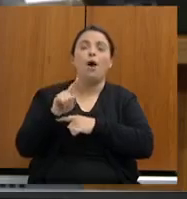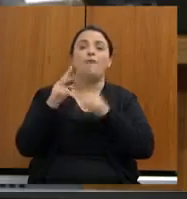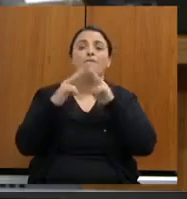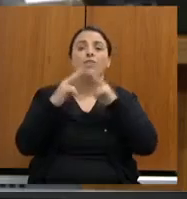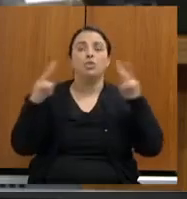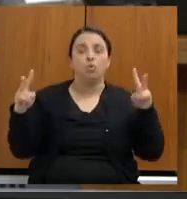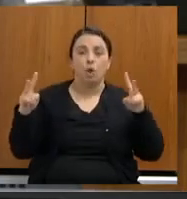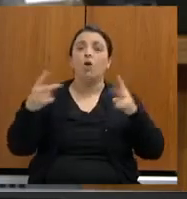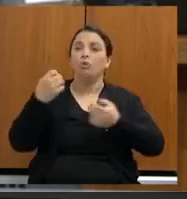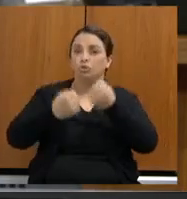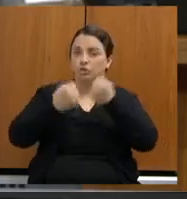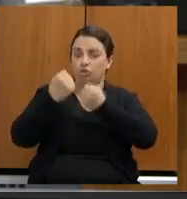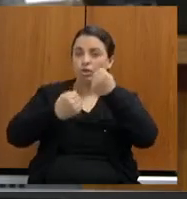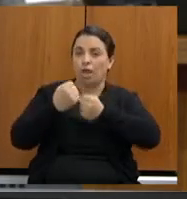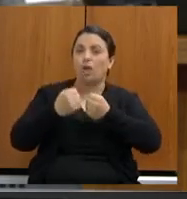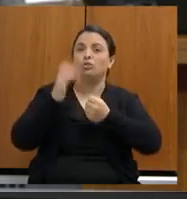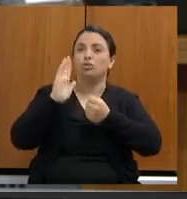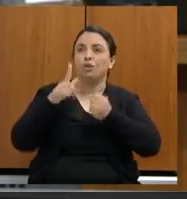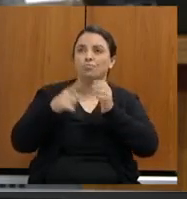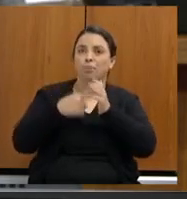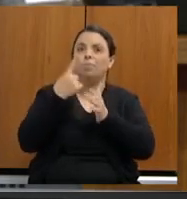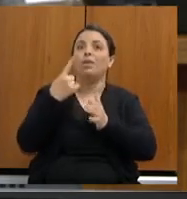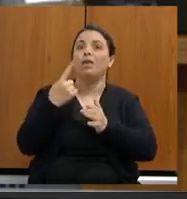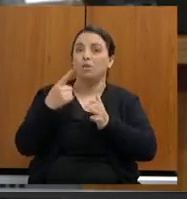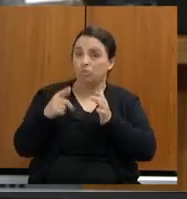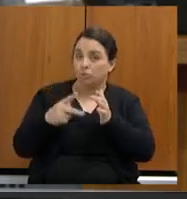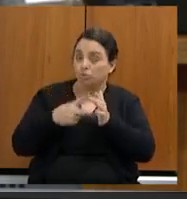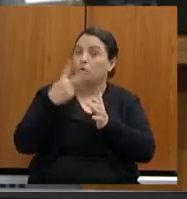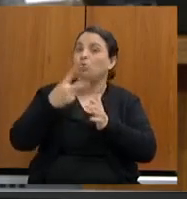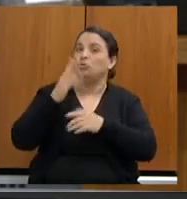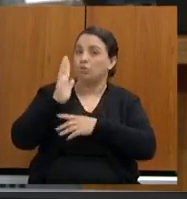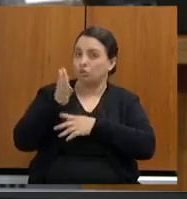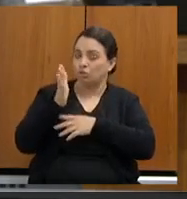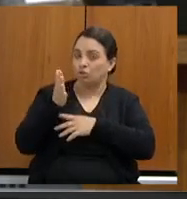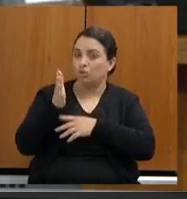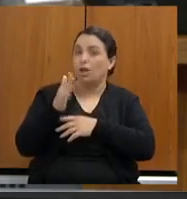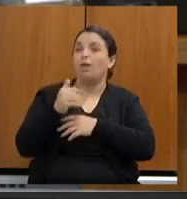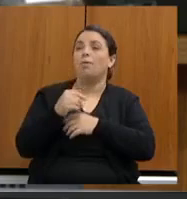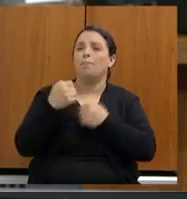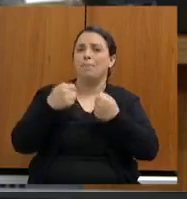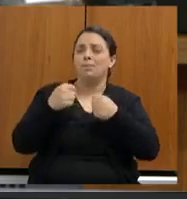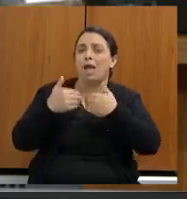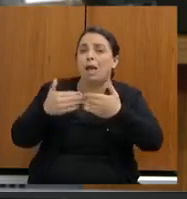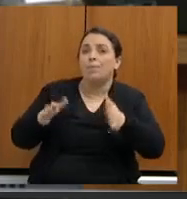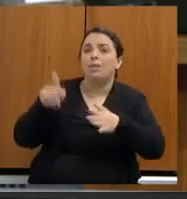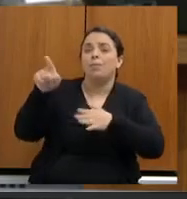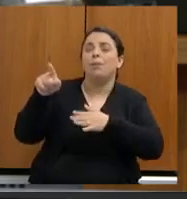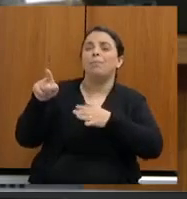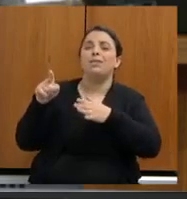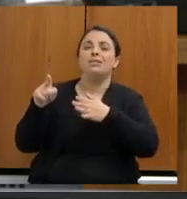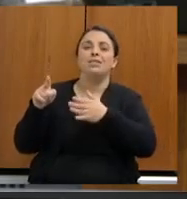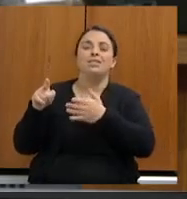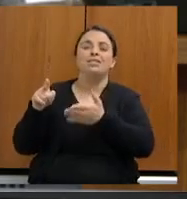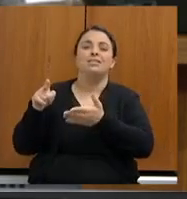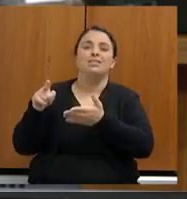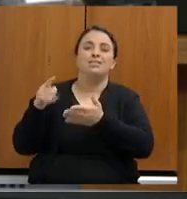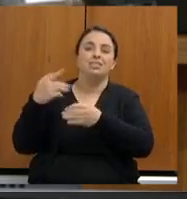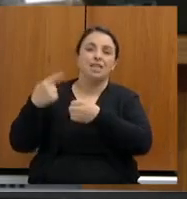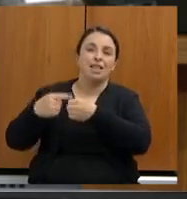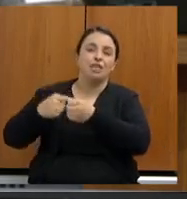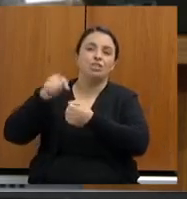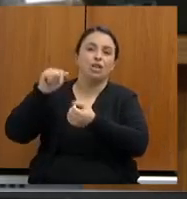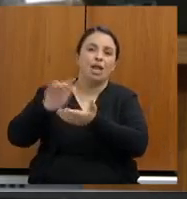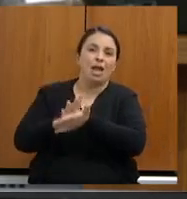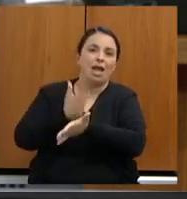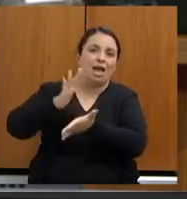realizadas em Belo Horizonte com expansão para Araxá uma perspectiva nesse sentido também sala